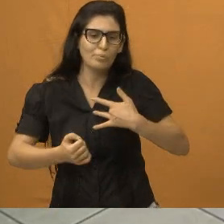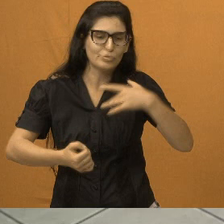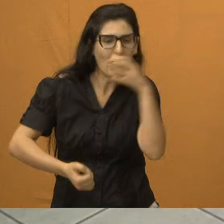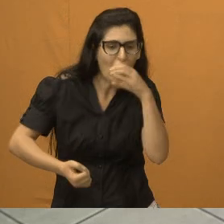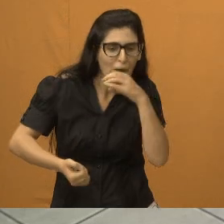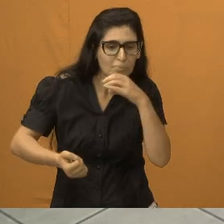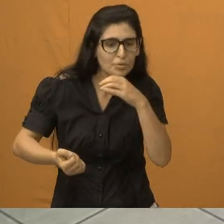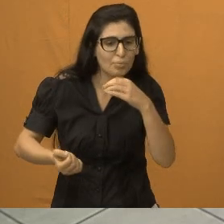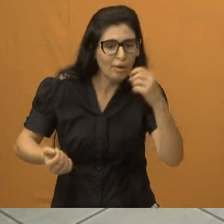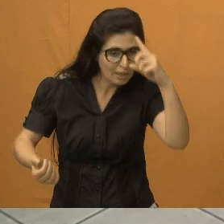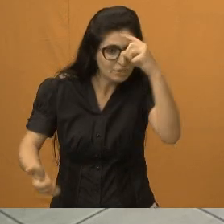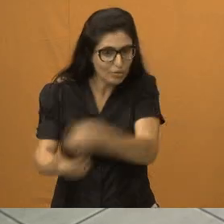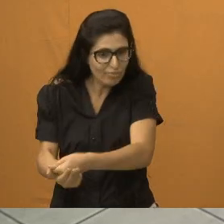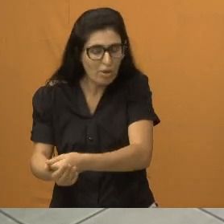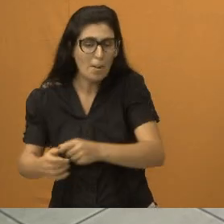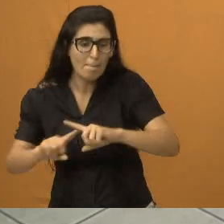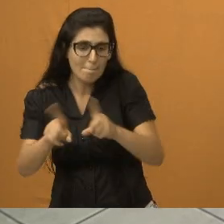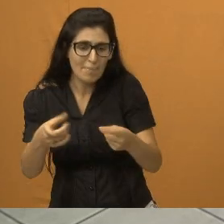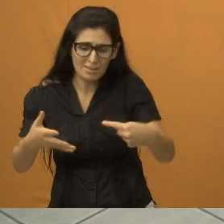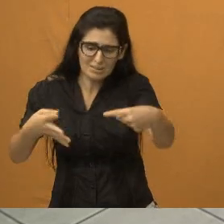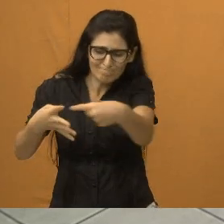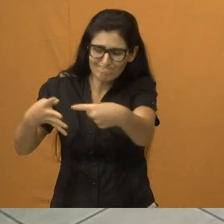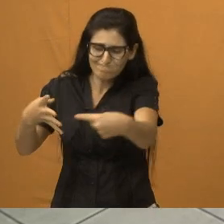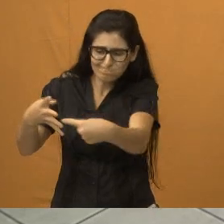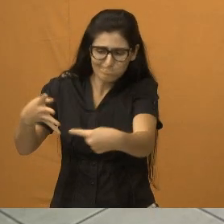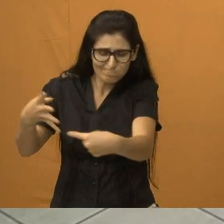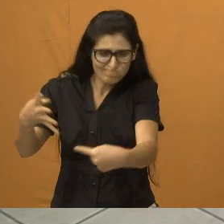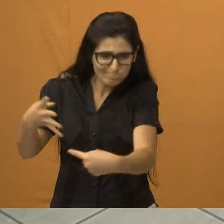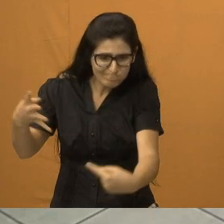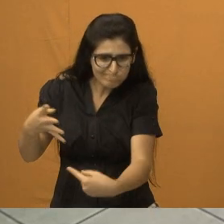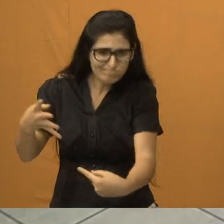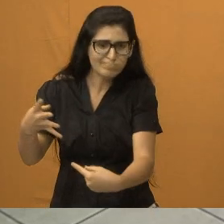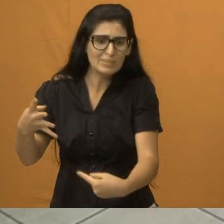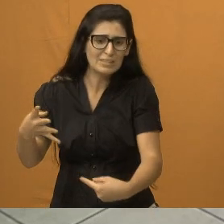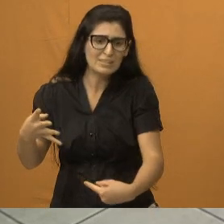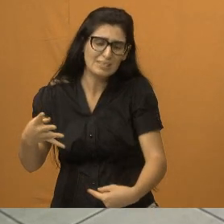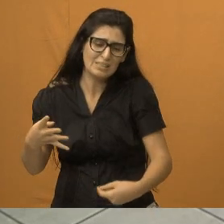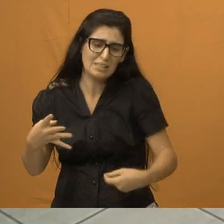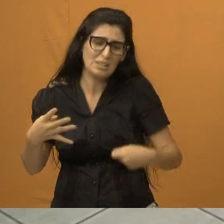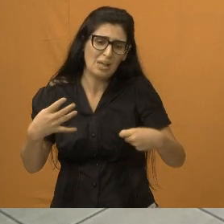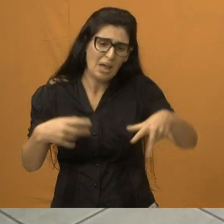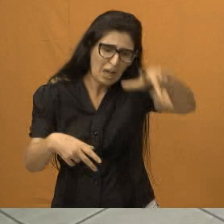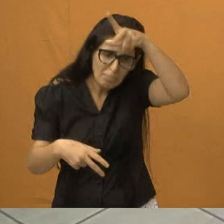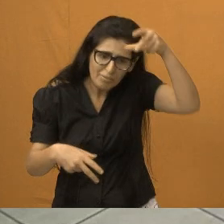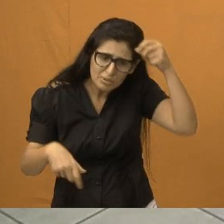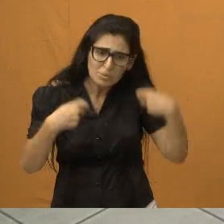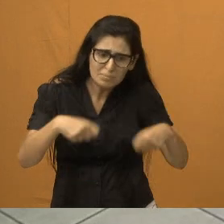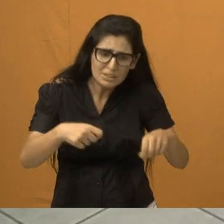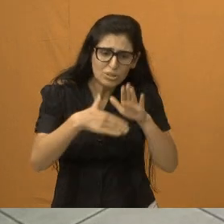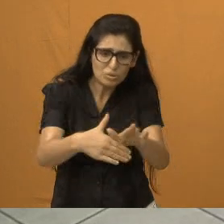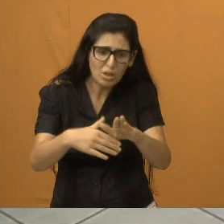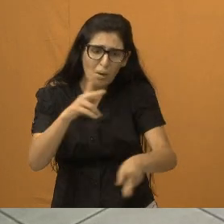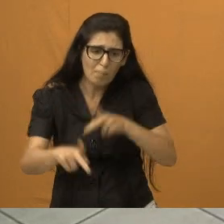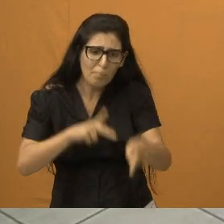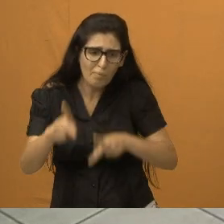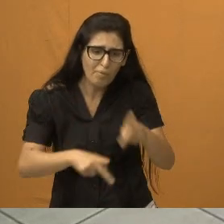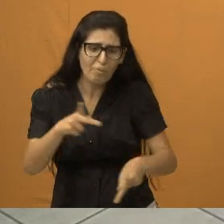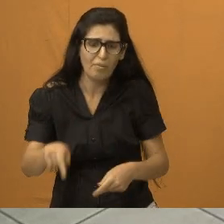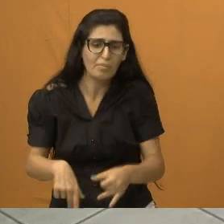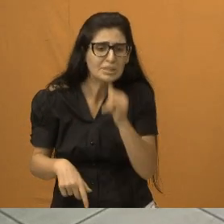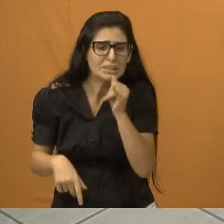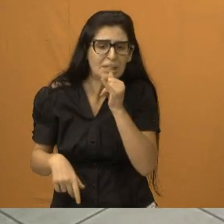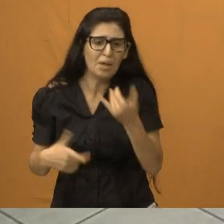e urgente. Mas tem outras políticas públicas também que o Estado, tanto no âmbito São Paulo e